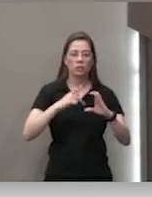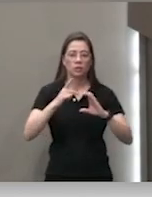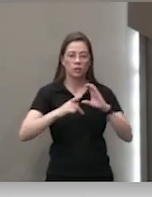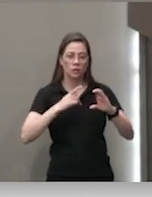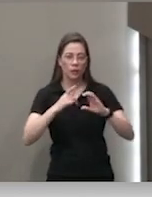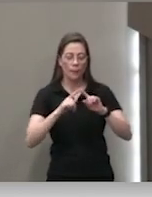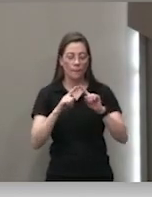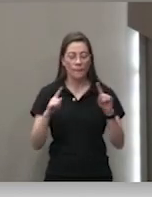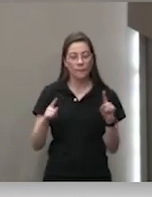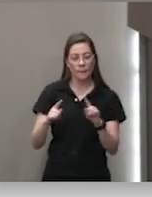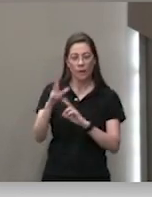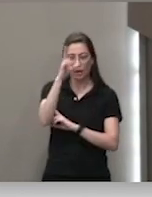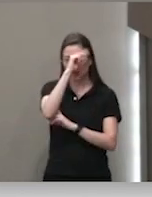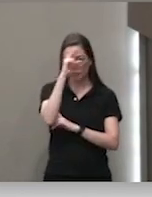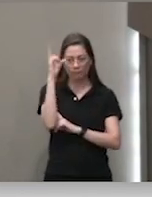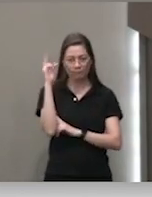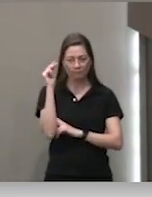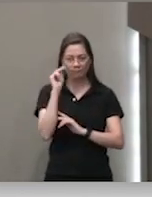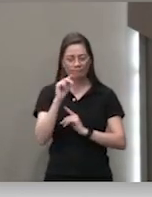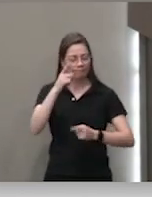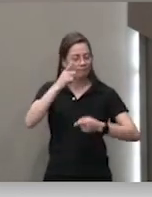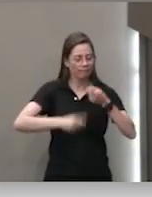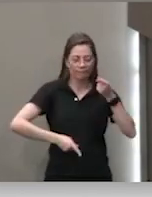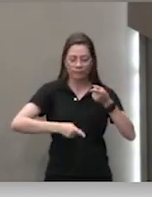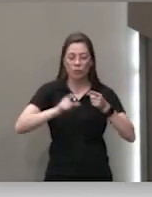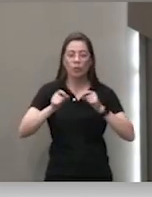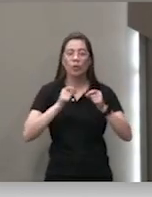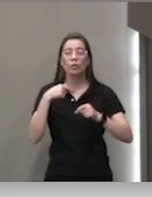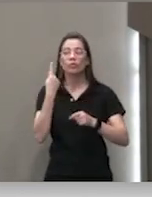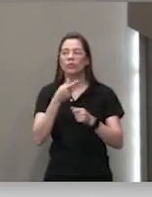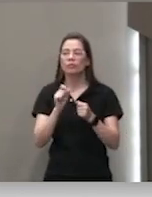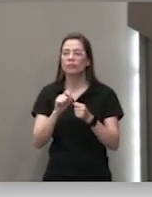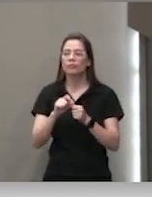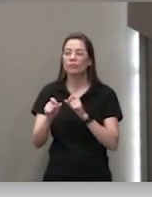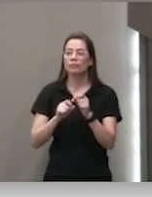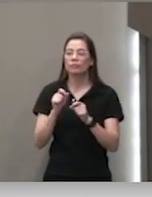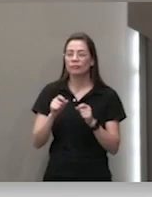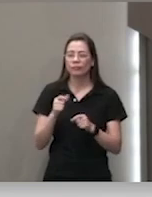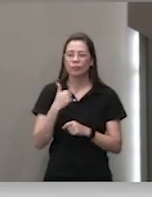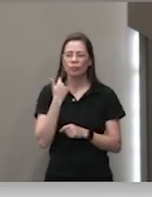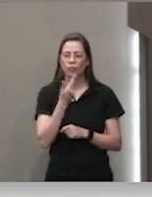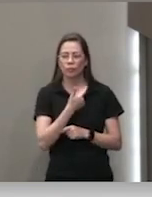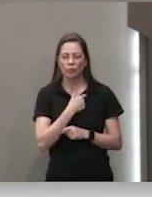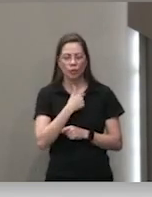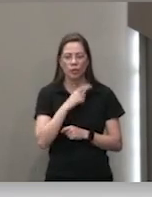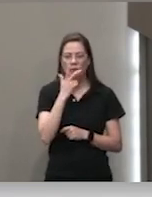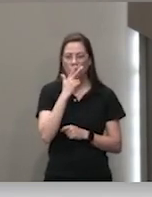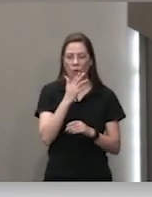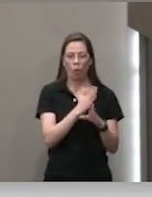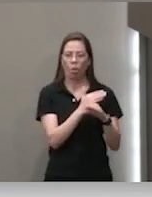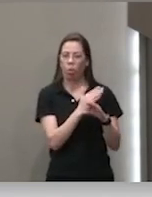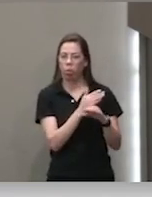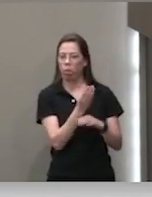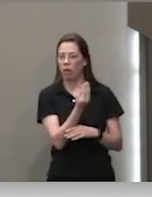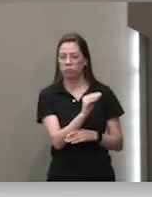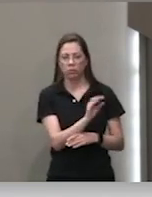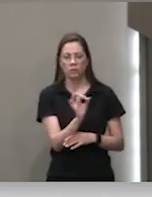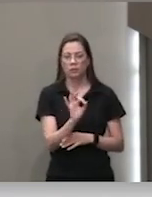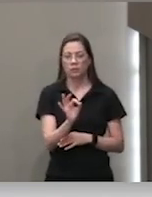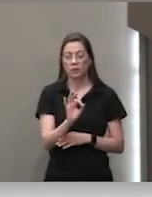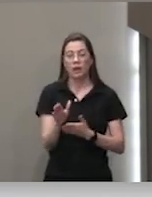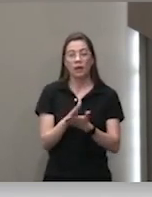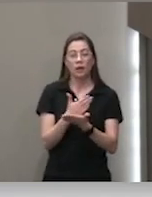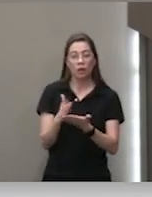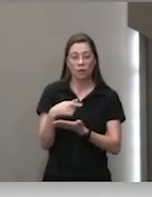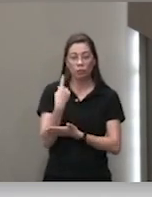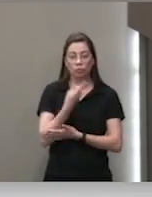Vereadores, mas o Executivo Municipal vetava. O que nós fazíamos, vereador Rufa? Nós não deixávamos aquela instituição de ensino na mão. Muitas